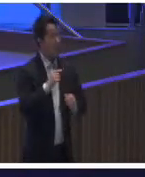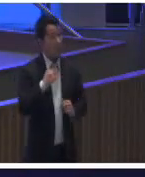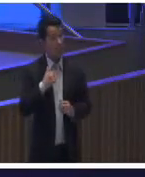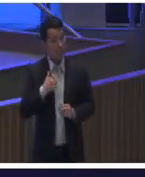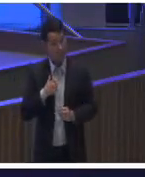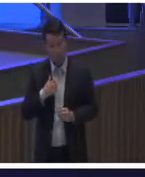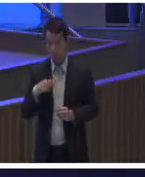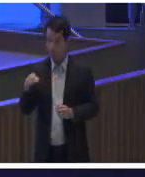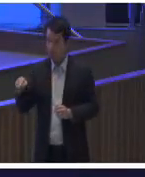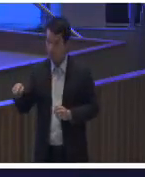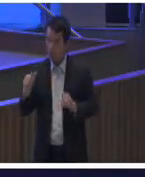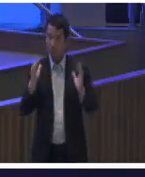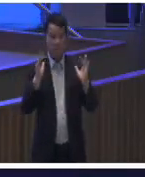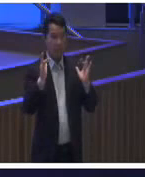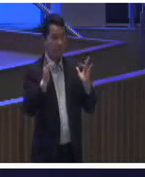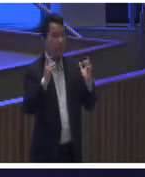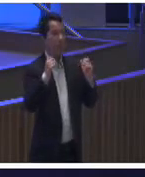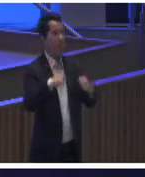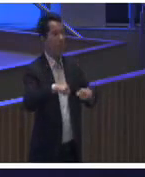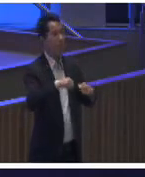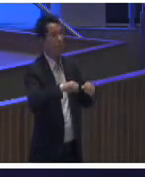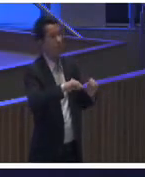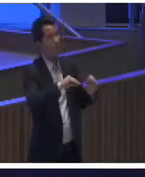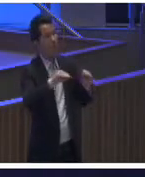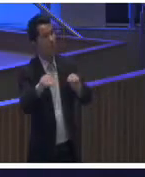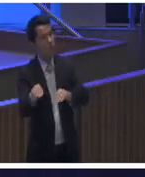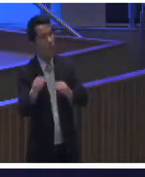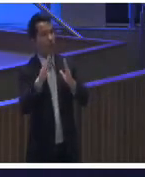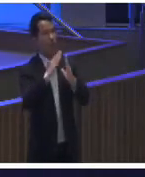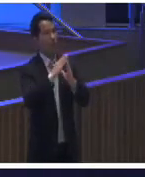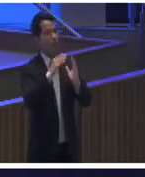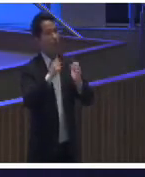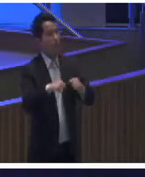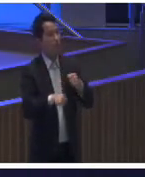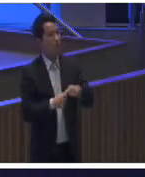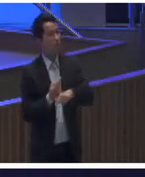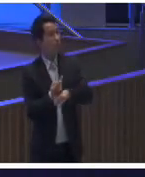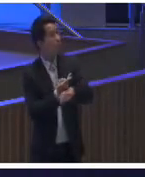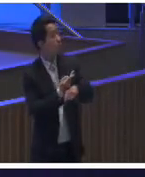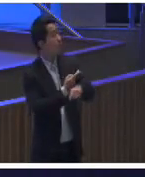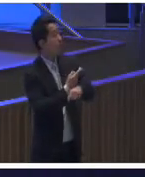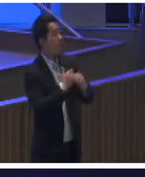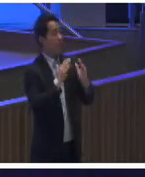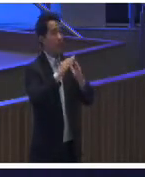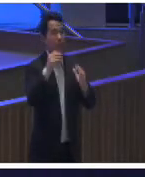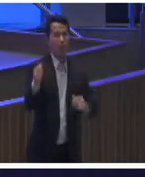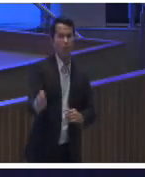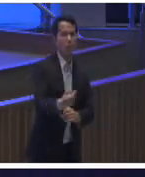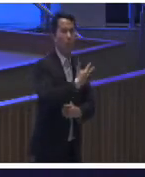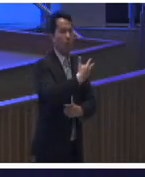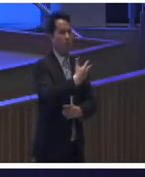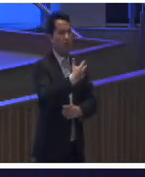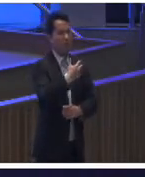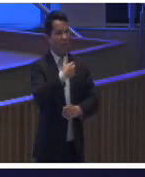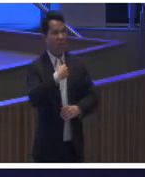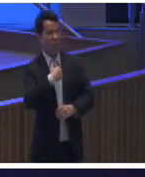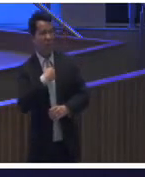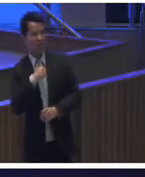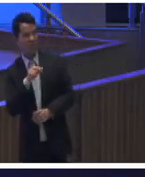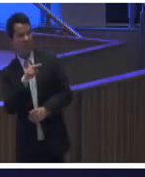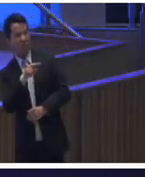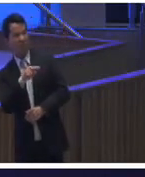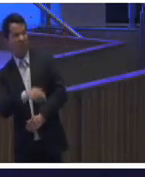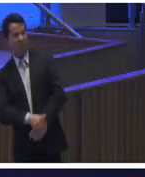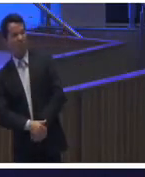moravam juntos, e nós precisamos que Deus abençoe, que a gente ache a casa nova para a gente. Eu falei, eu não consigo orar por isso.